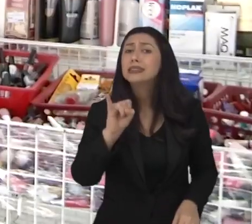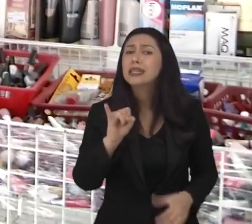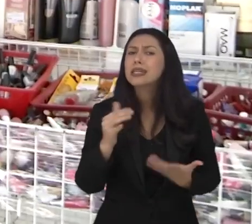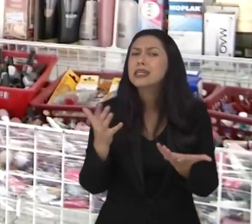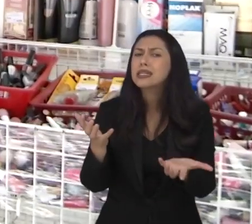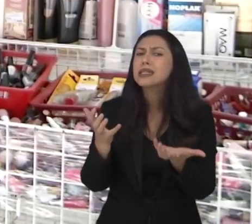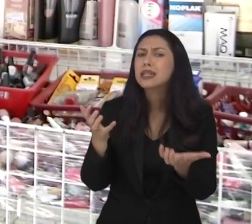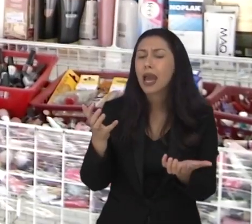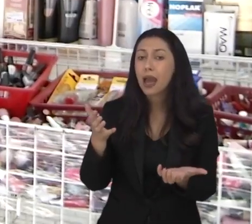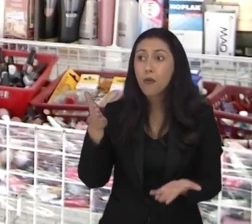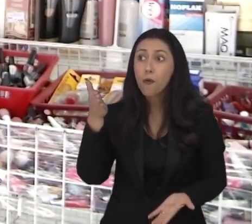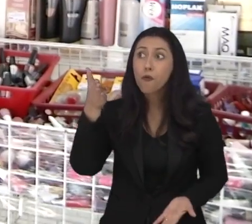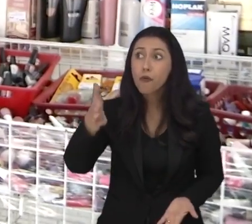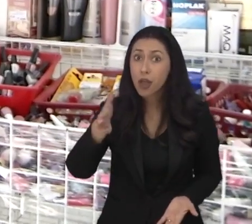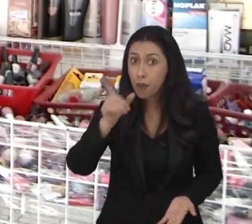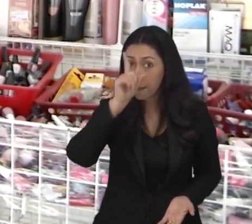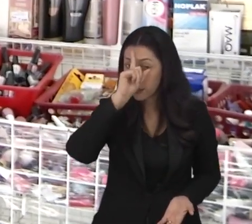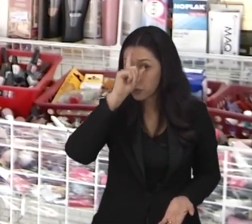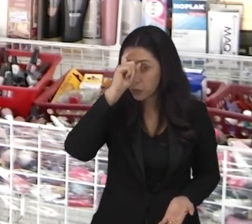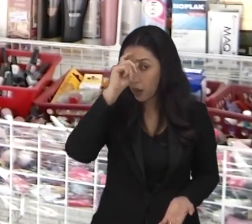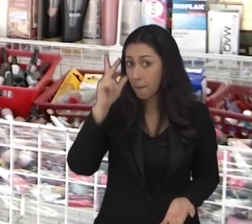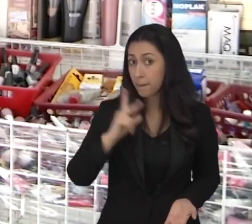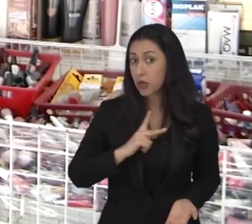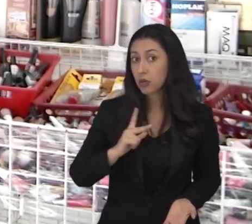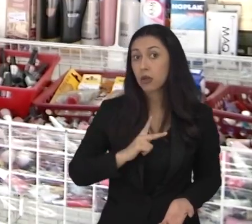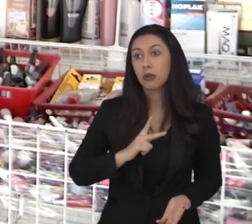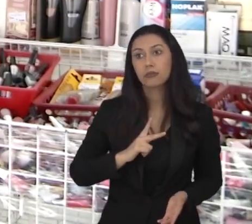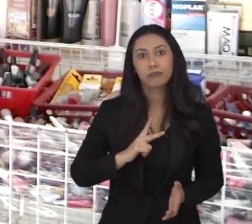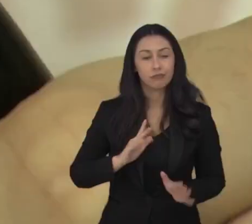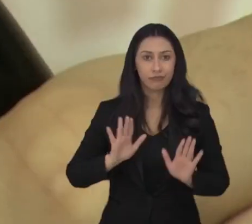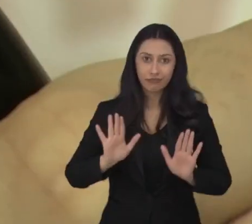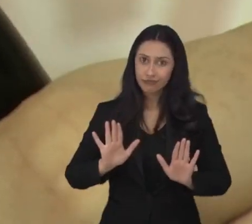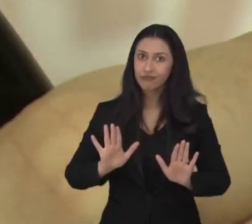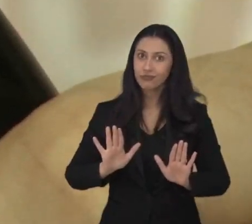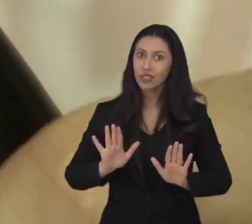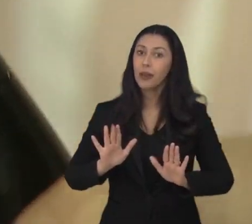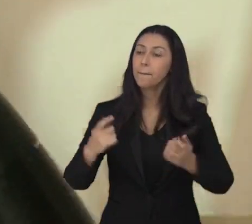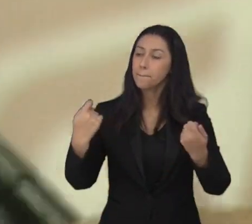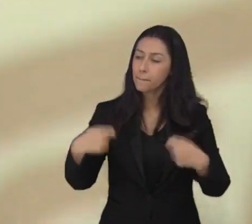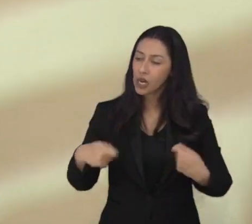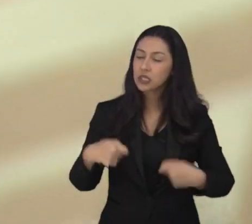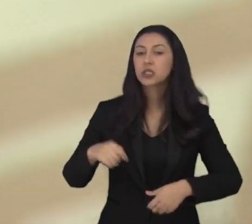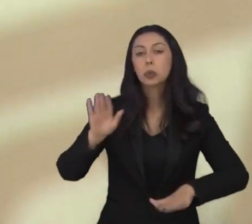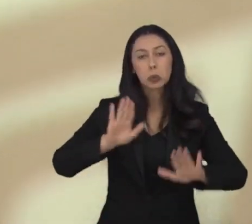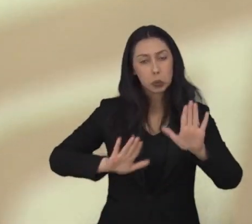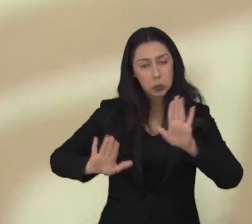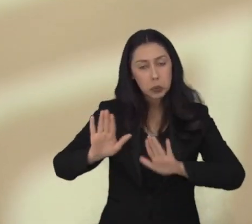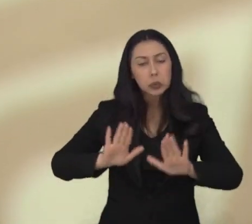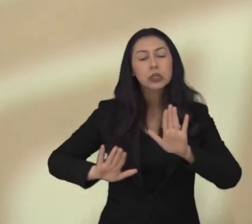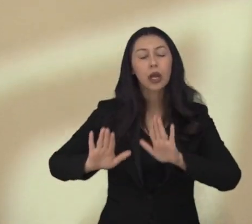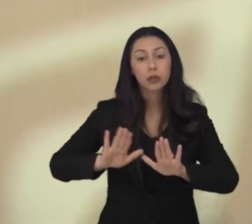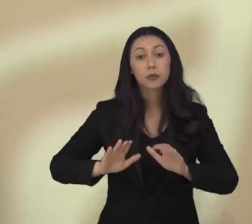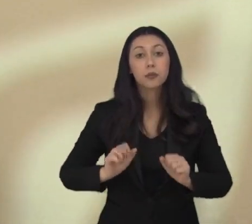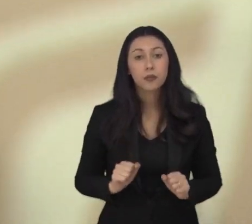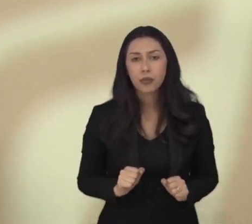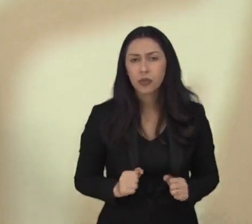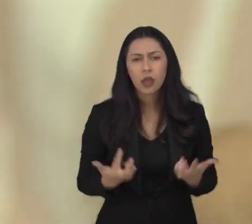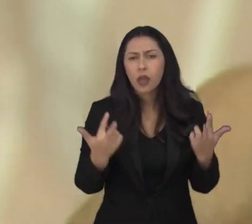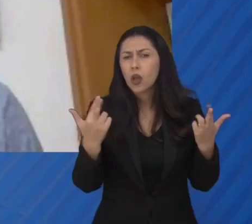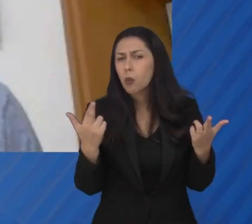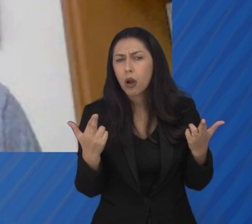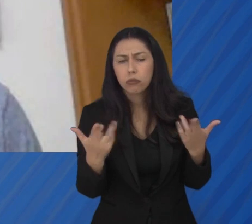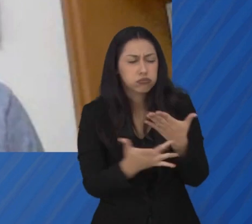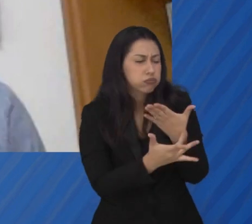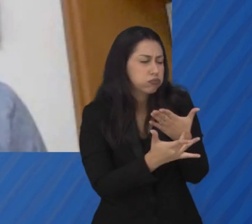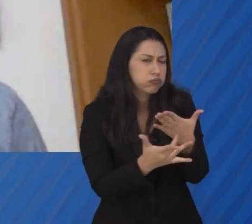Mas para quem for procurar pelos testes na rede privada, atenção! Alguns cuidados são importantes para evitar um falso